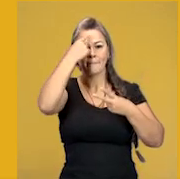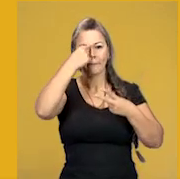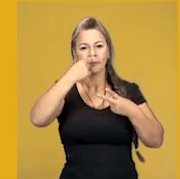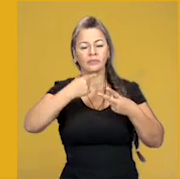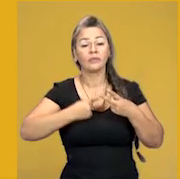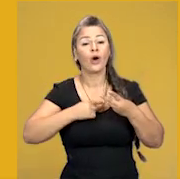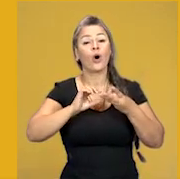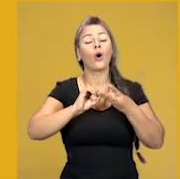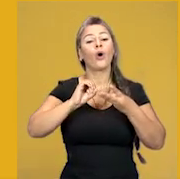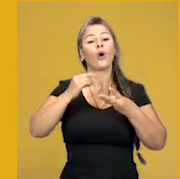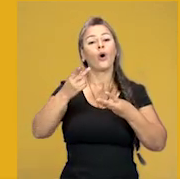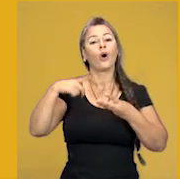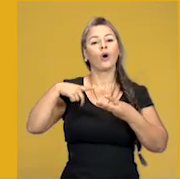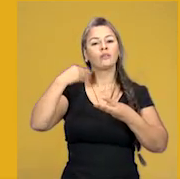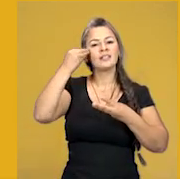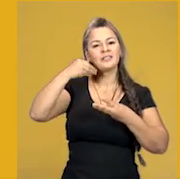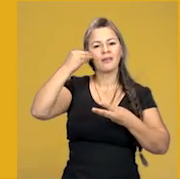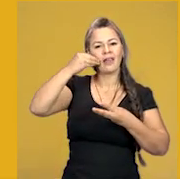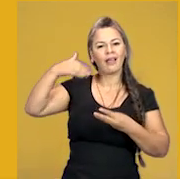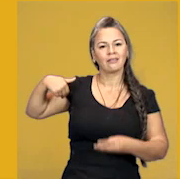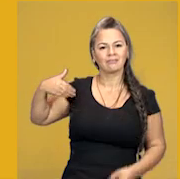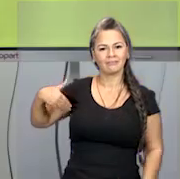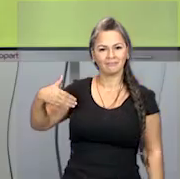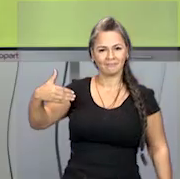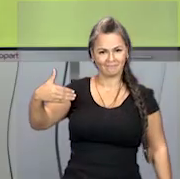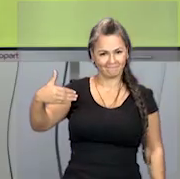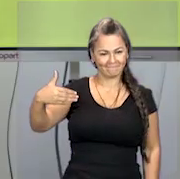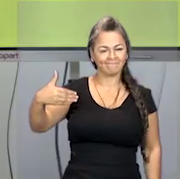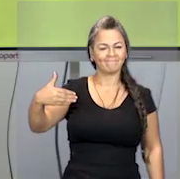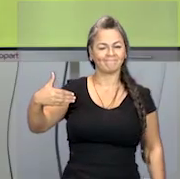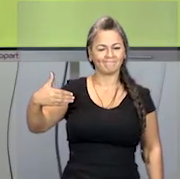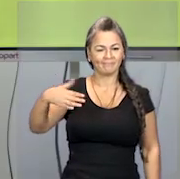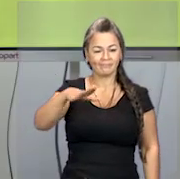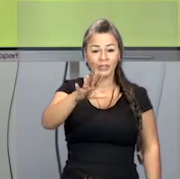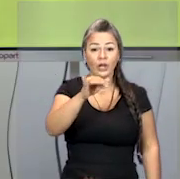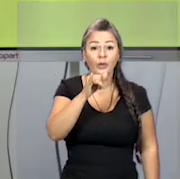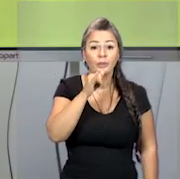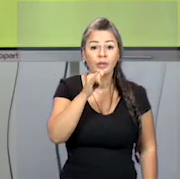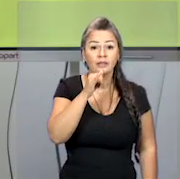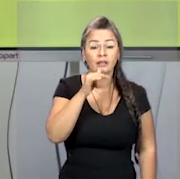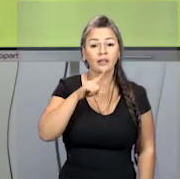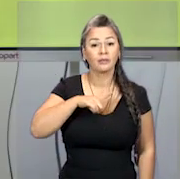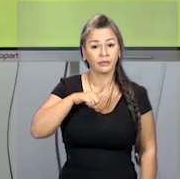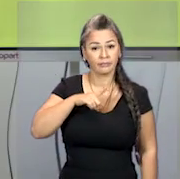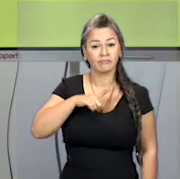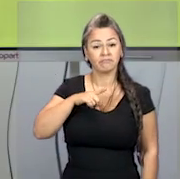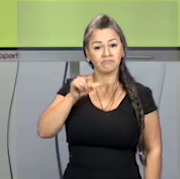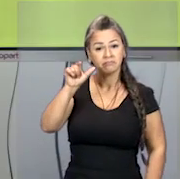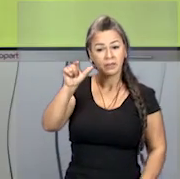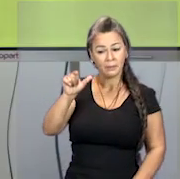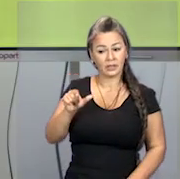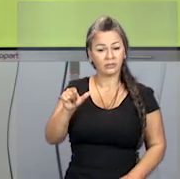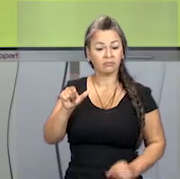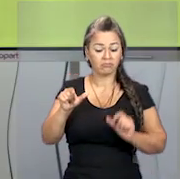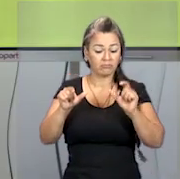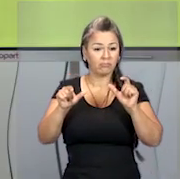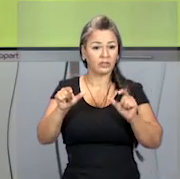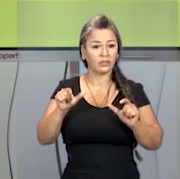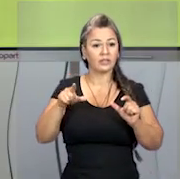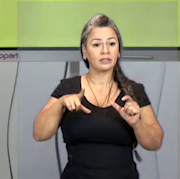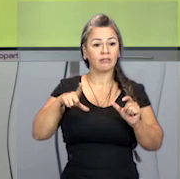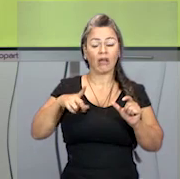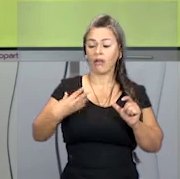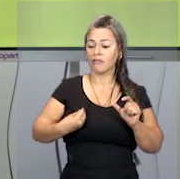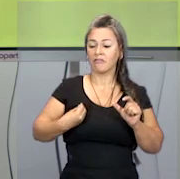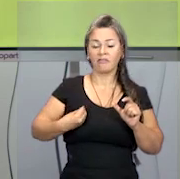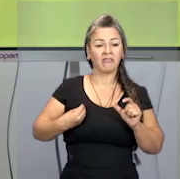uma pessoa. Ou seja, tem pessoas que compartilham do mesmo contexto social.